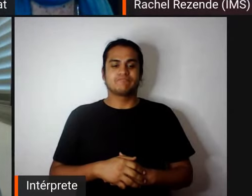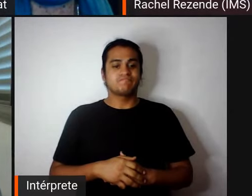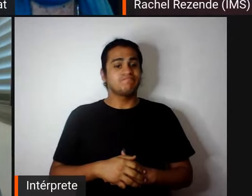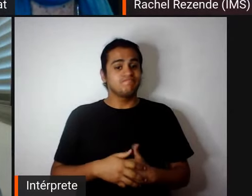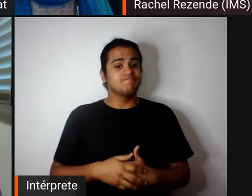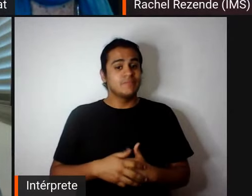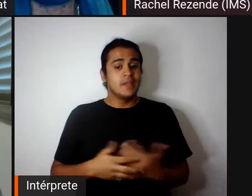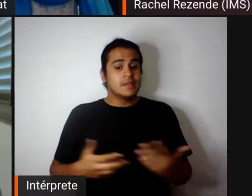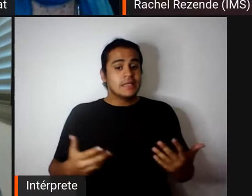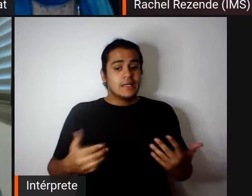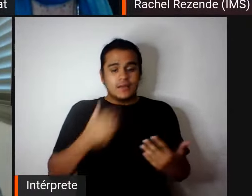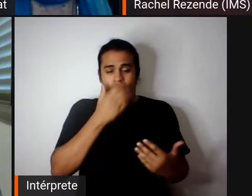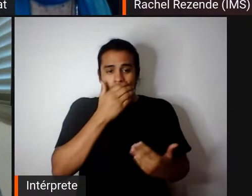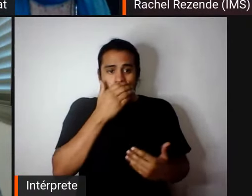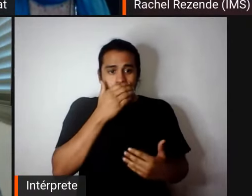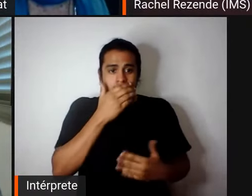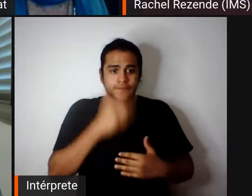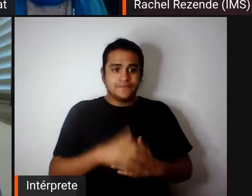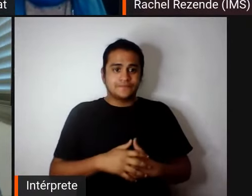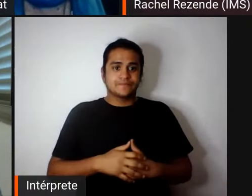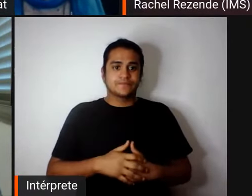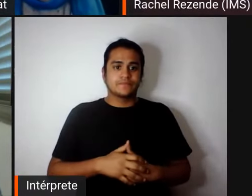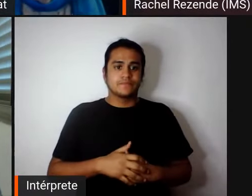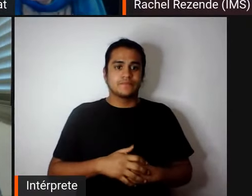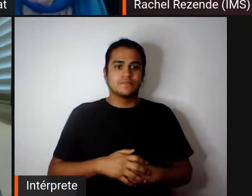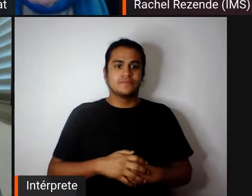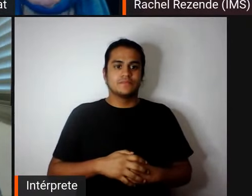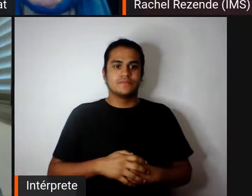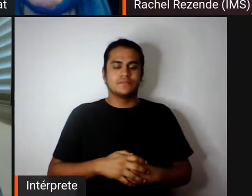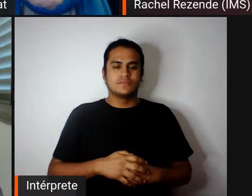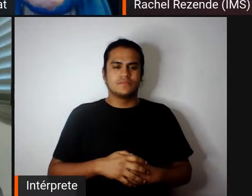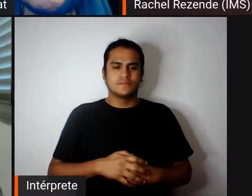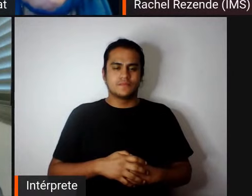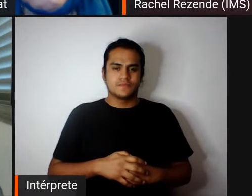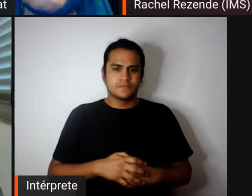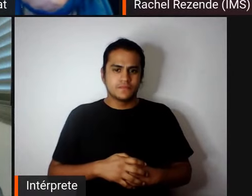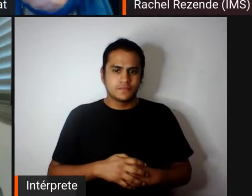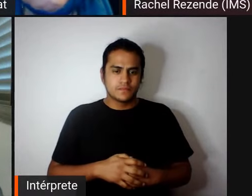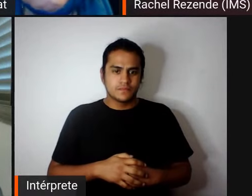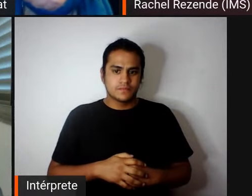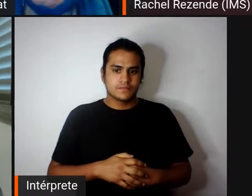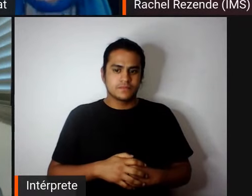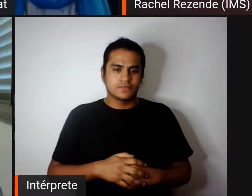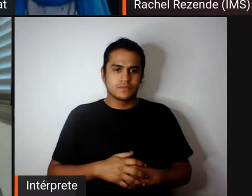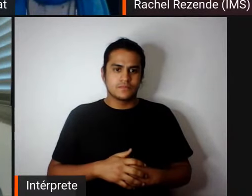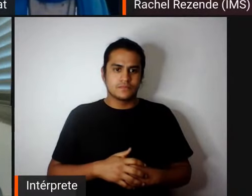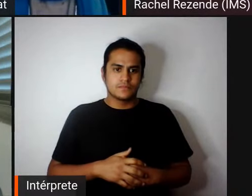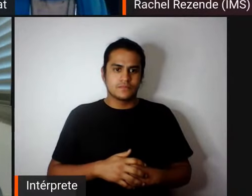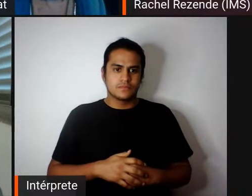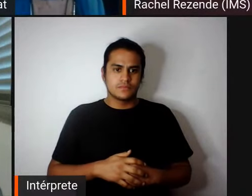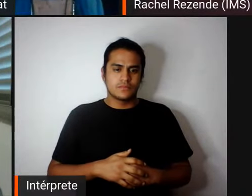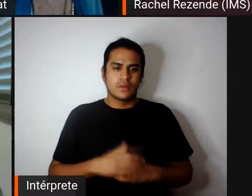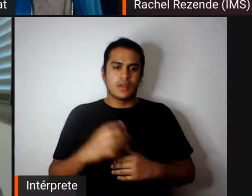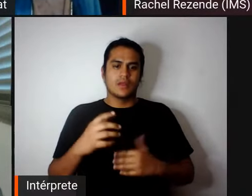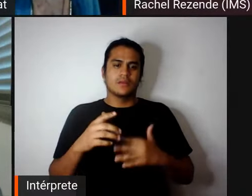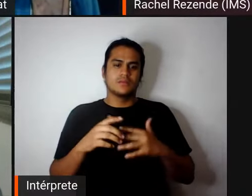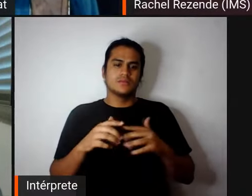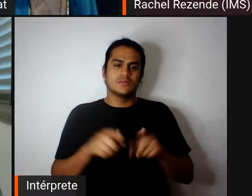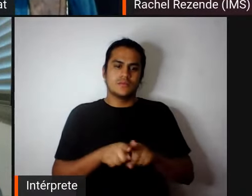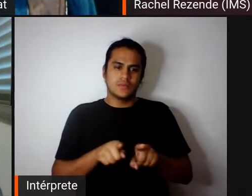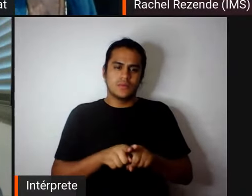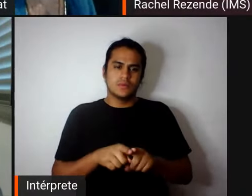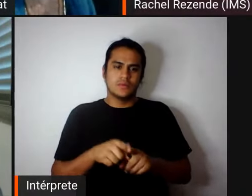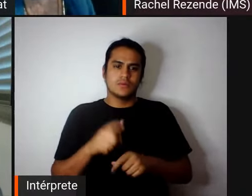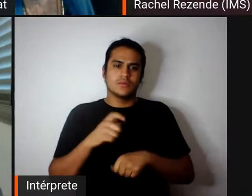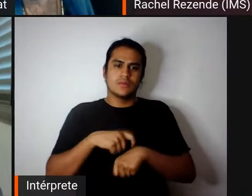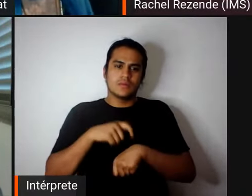sinceramente, assim, muito tocado por essa conversa, por todos esses caminhos aí que a gente traçou,